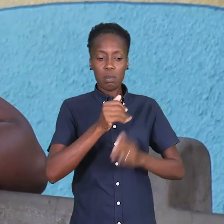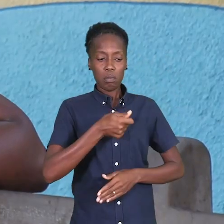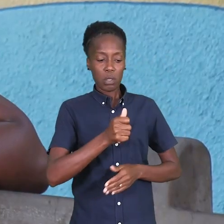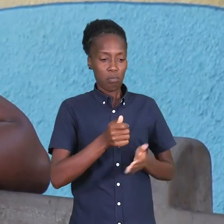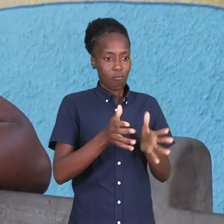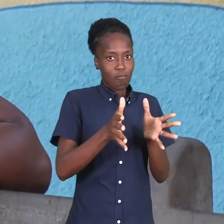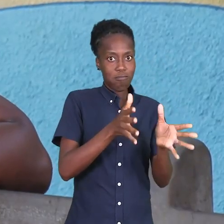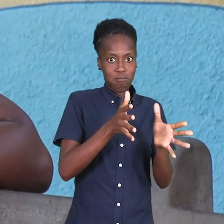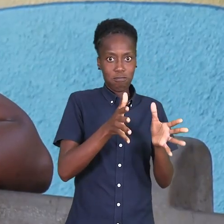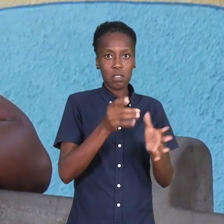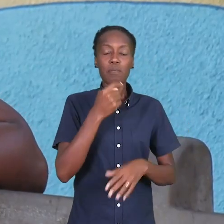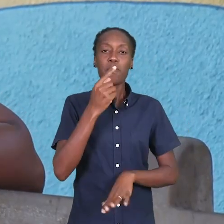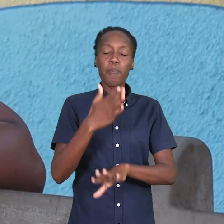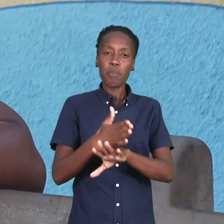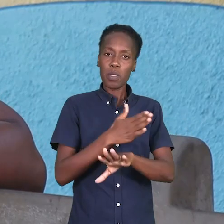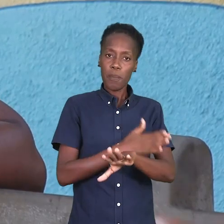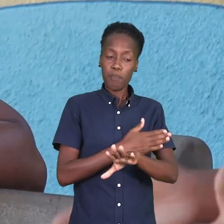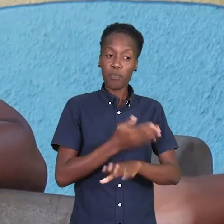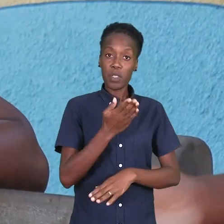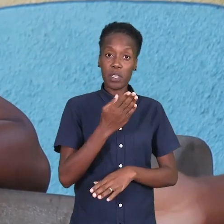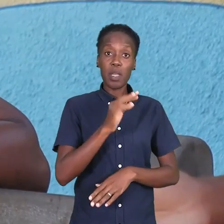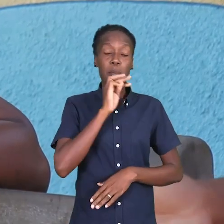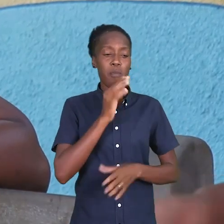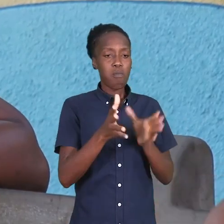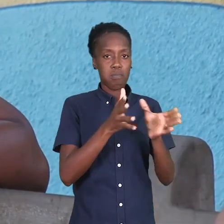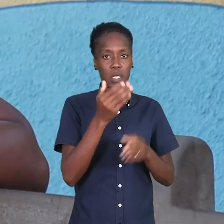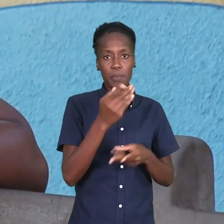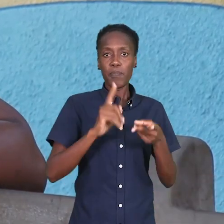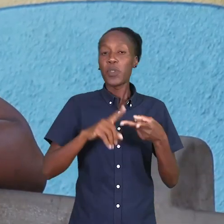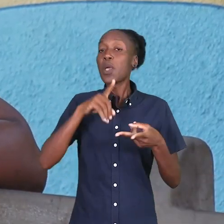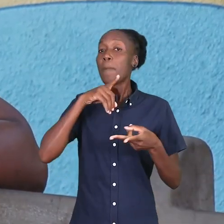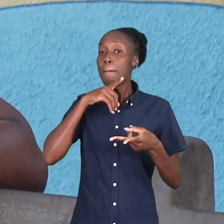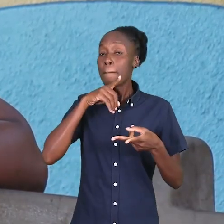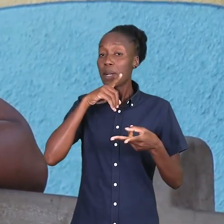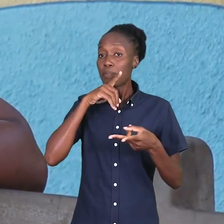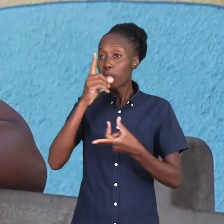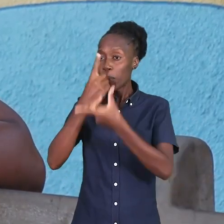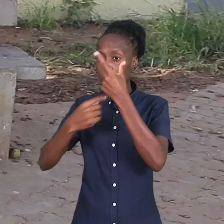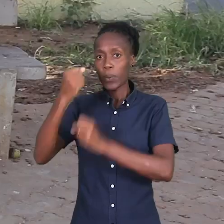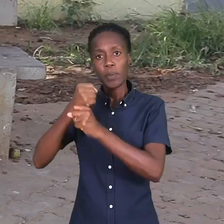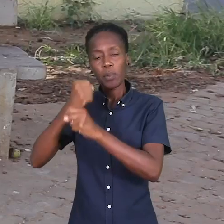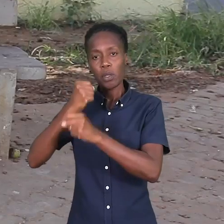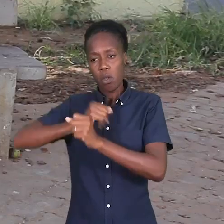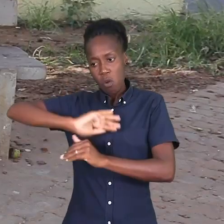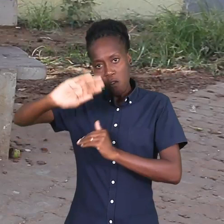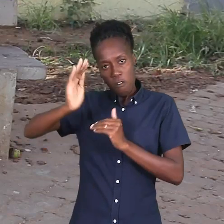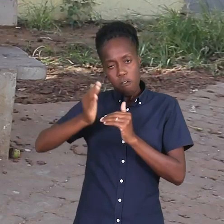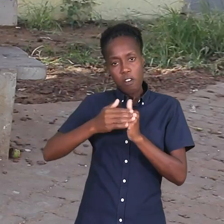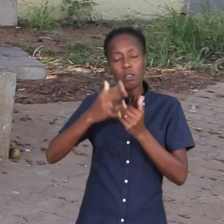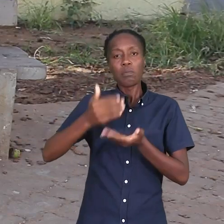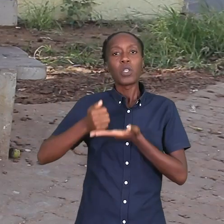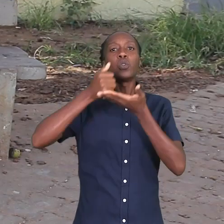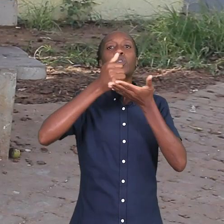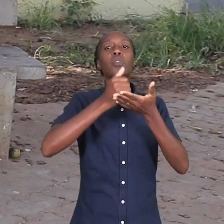sua casa, assim posso dizer, ou eram donas de casa. Uhum. E os pais é que lutavam para poder trazer comida dentro